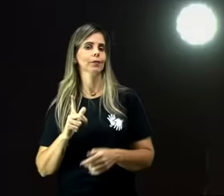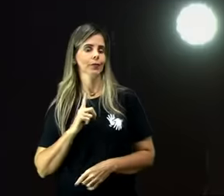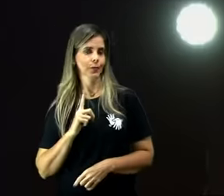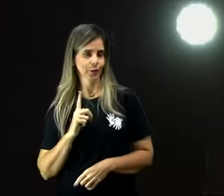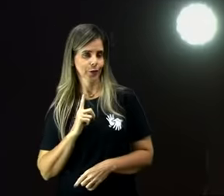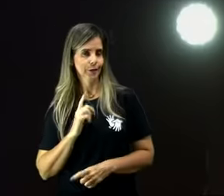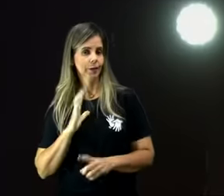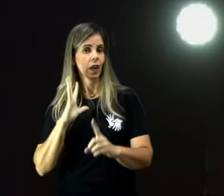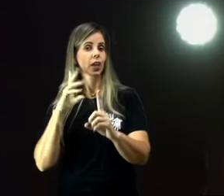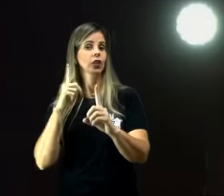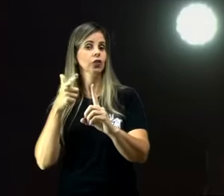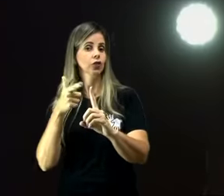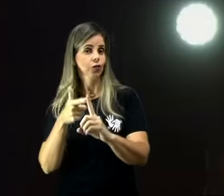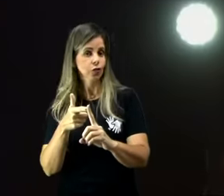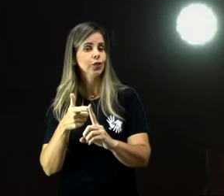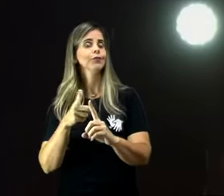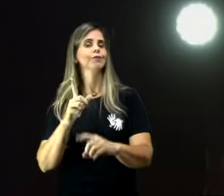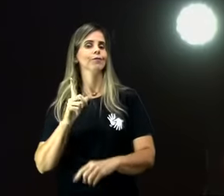Fala.